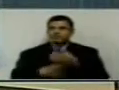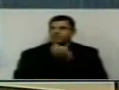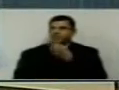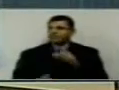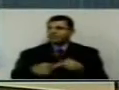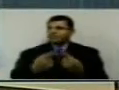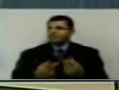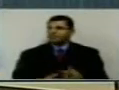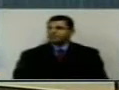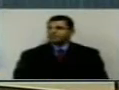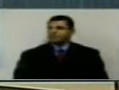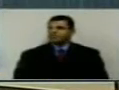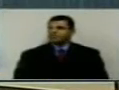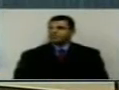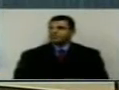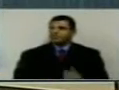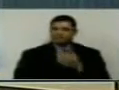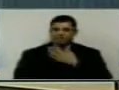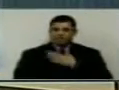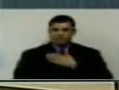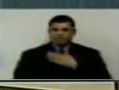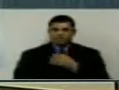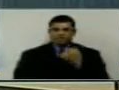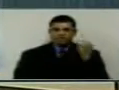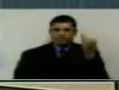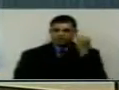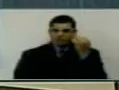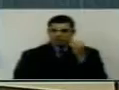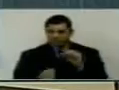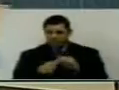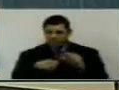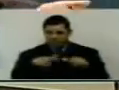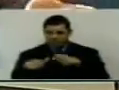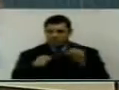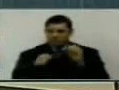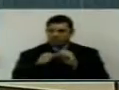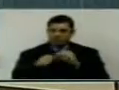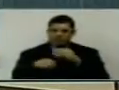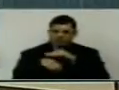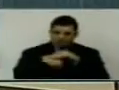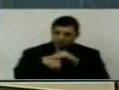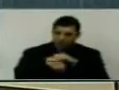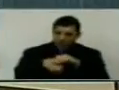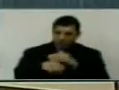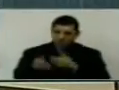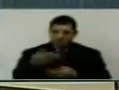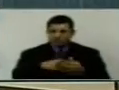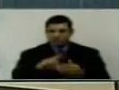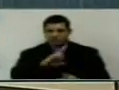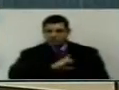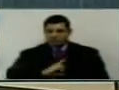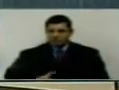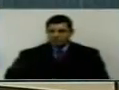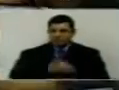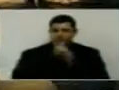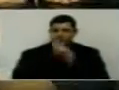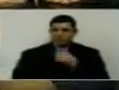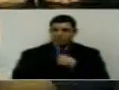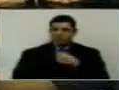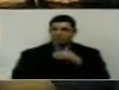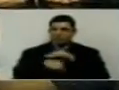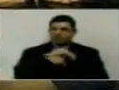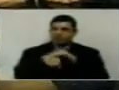Mas, para mim, é impossível fazer um discurso de deputado, fazer um discurso que